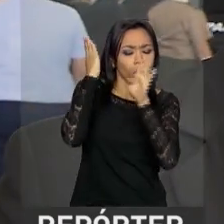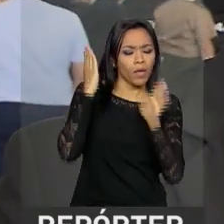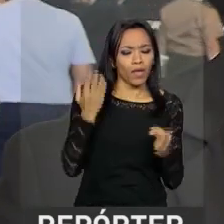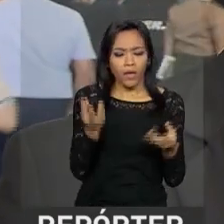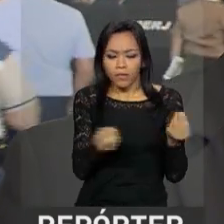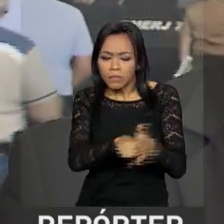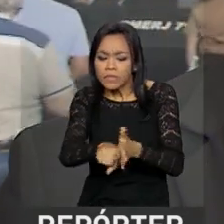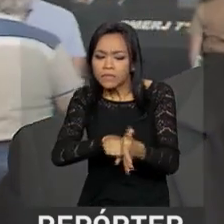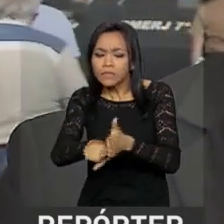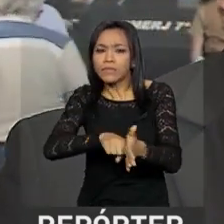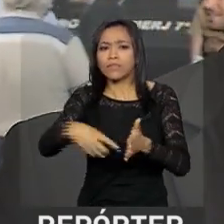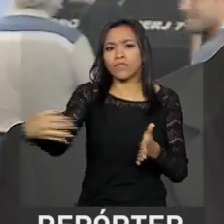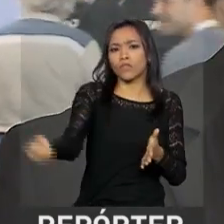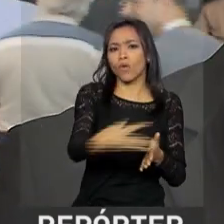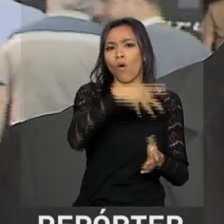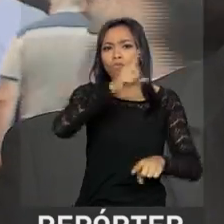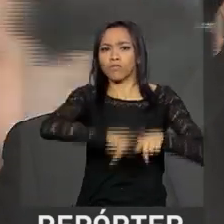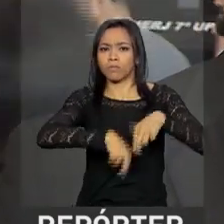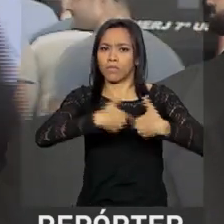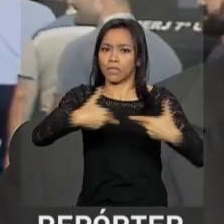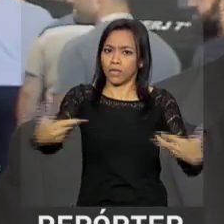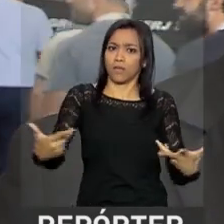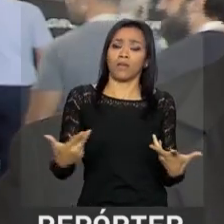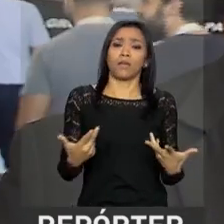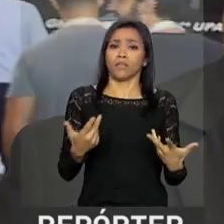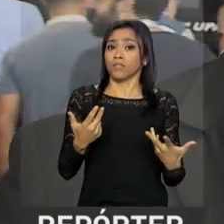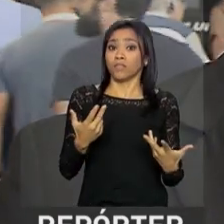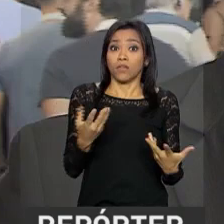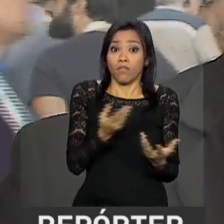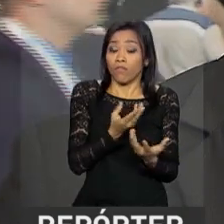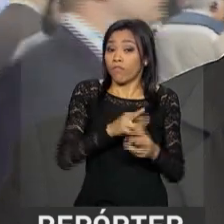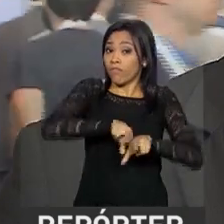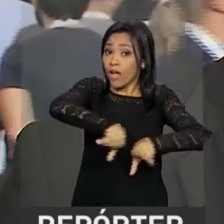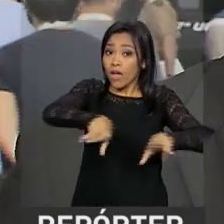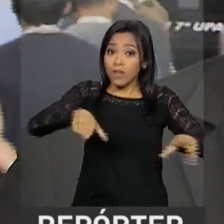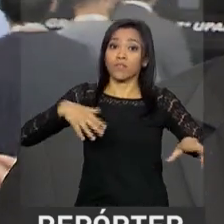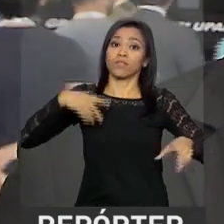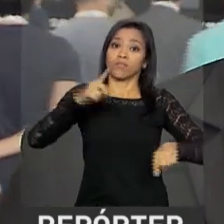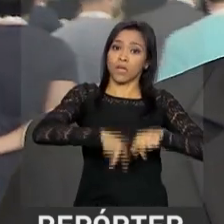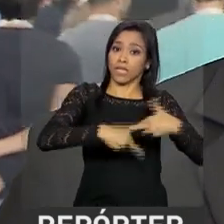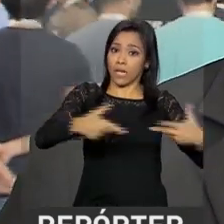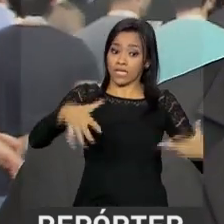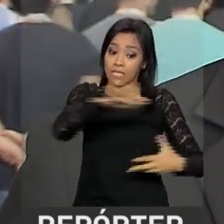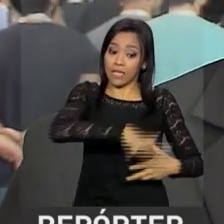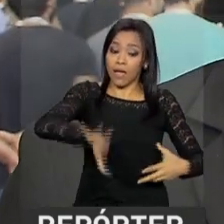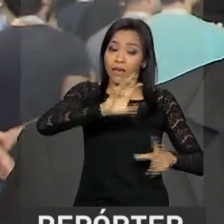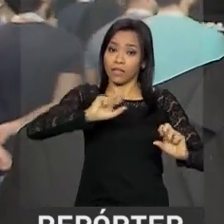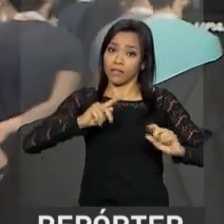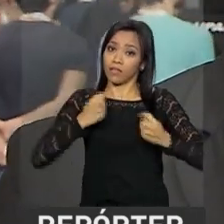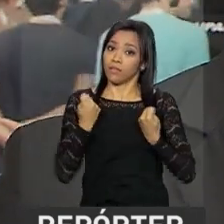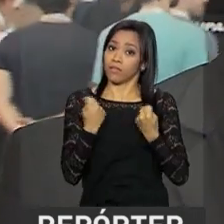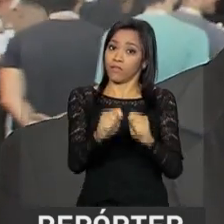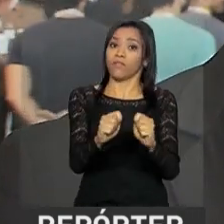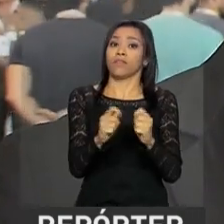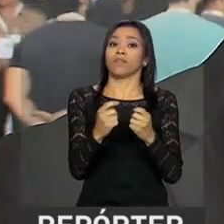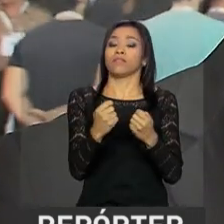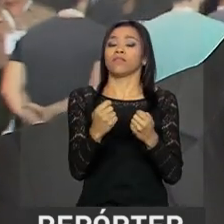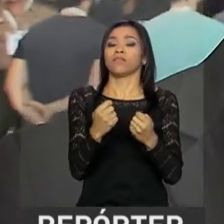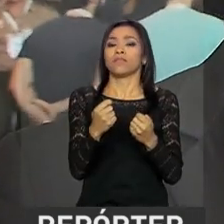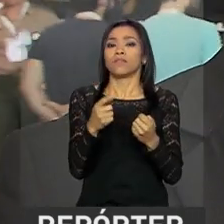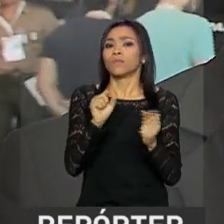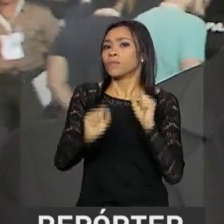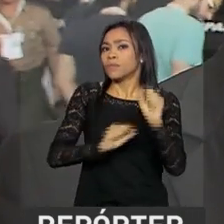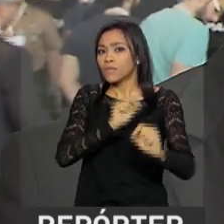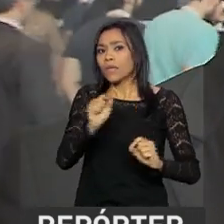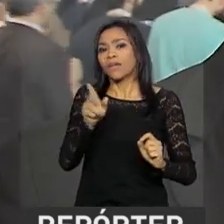tecnologias, novos materiais, e muitos dos produtos desenvolvidos inicialmente para a defesa acabam tendo uma ocupação,